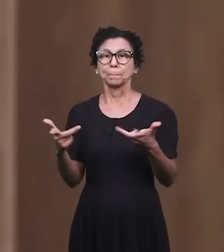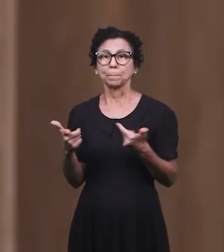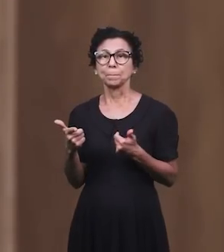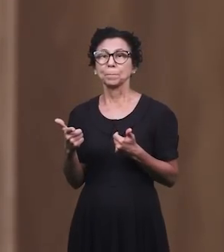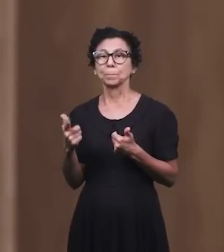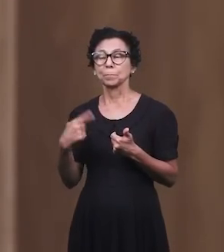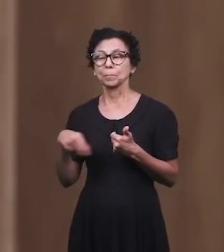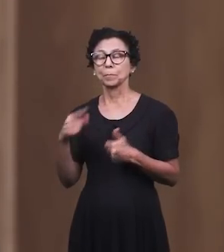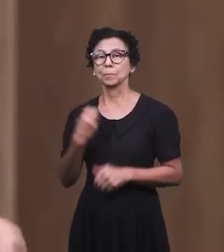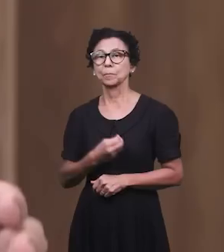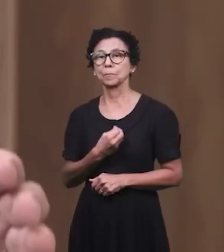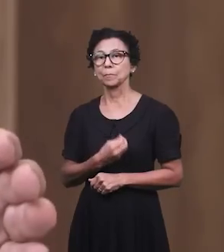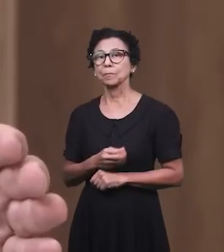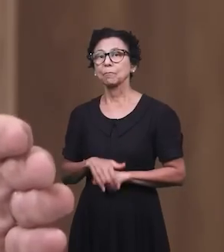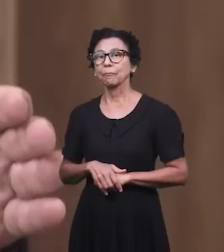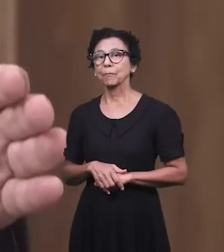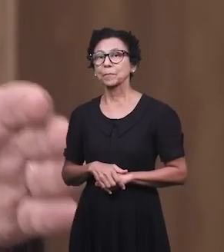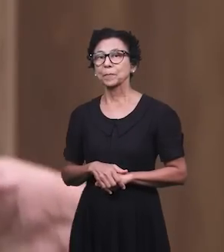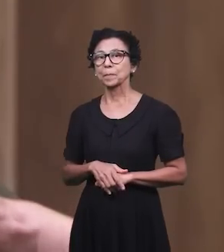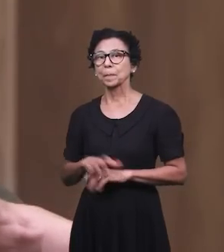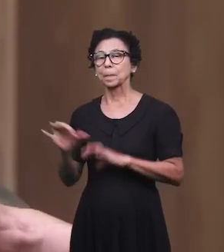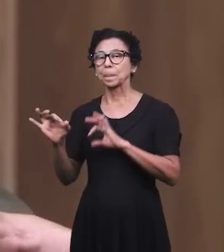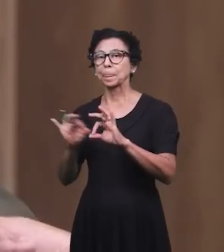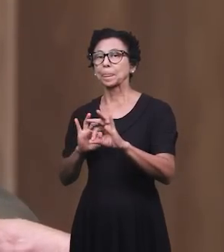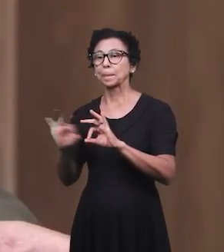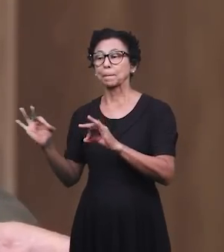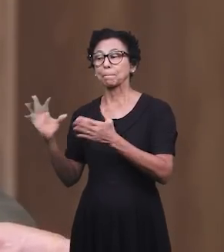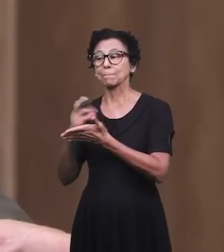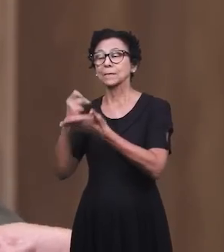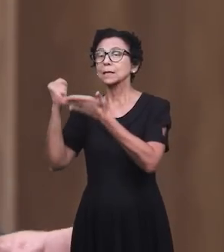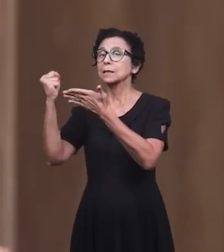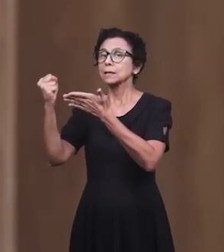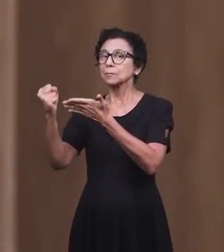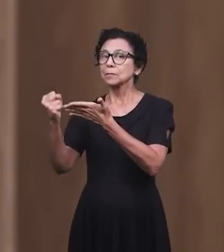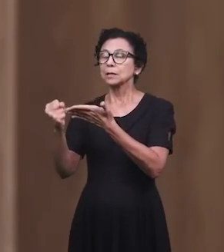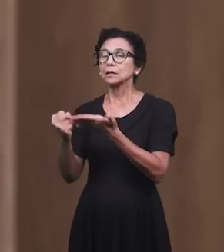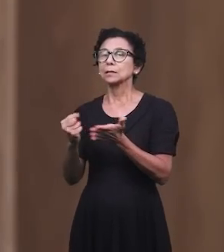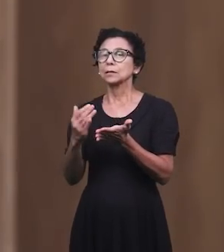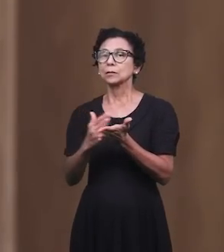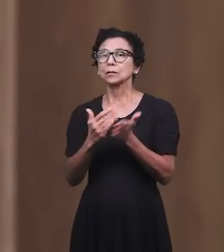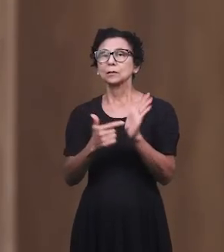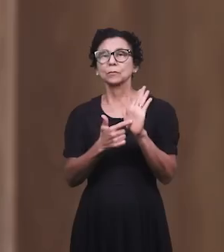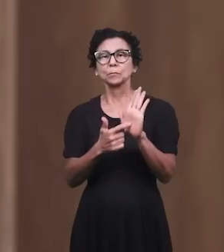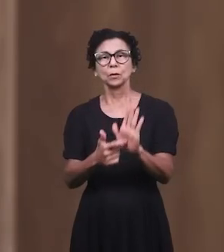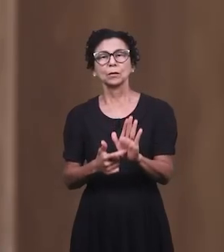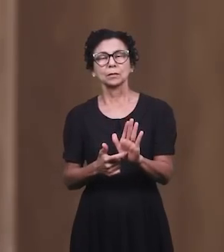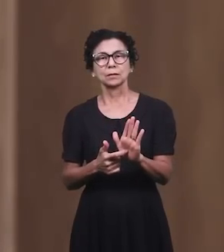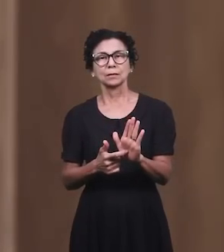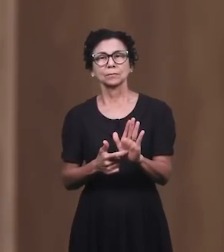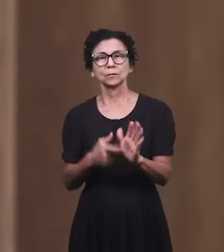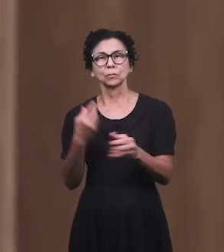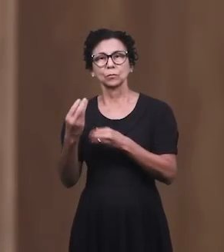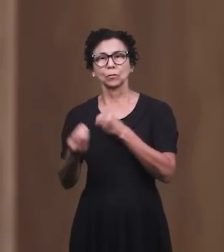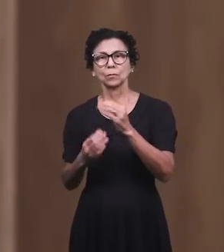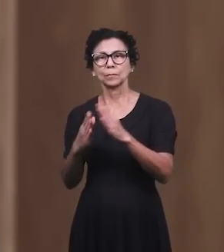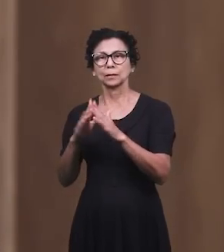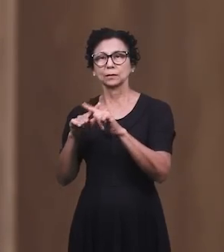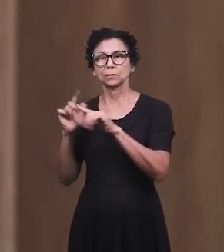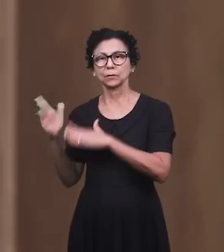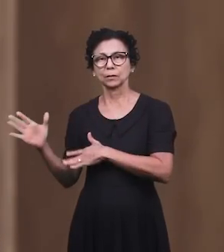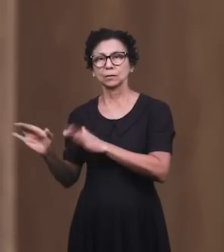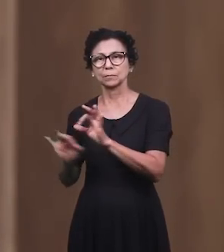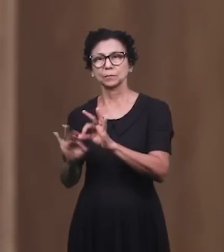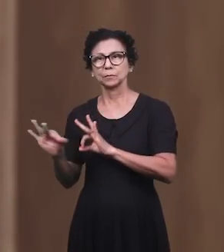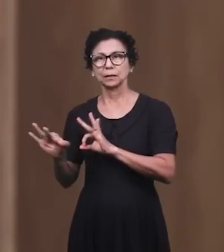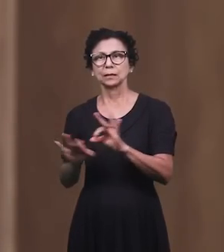para a saída, e aí o Senhor mostra no livro de Cantares todo esse preparo da igreja fiel. E há um